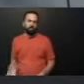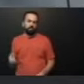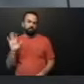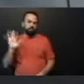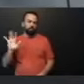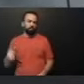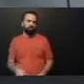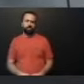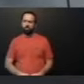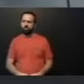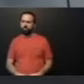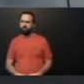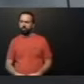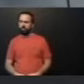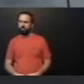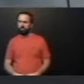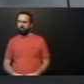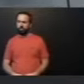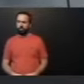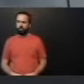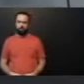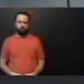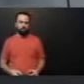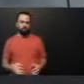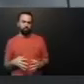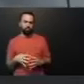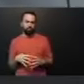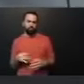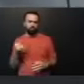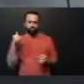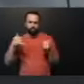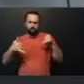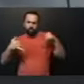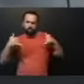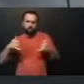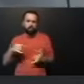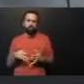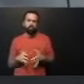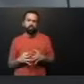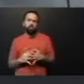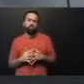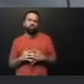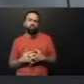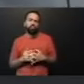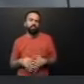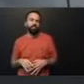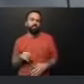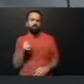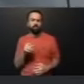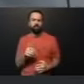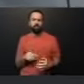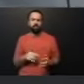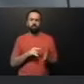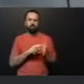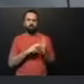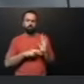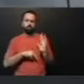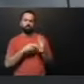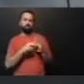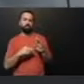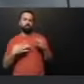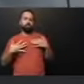Tchau. Vocês viram que diálogo mais confuso, né? Depois vocês podem ler aí na casa de vocês